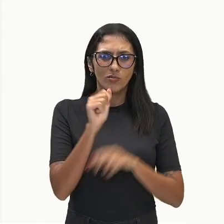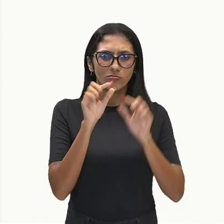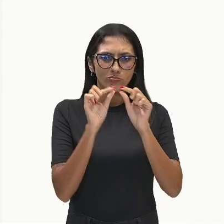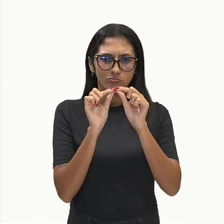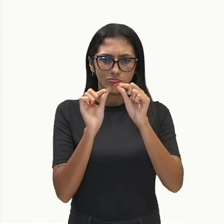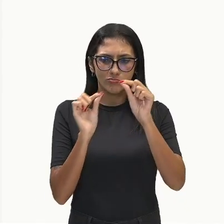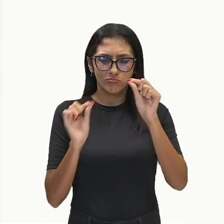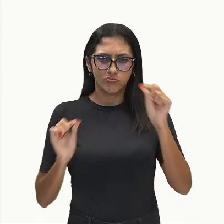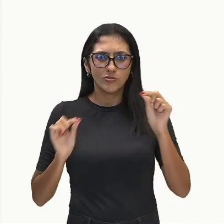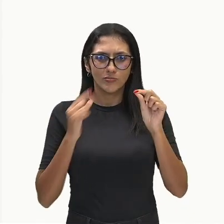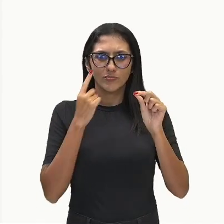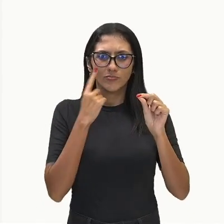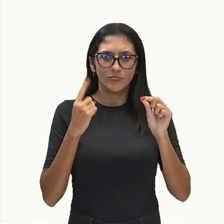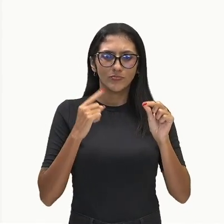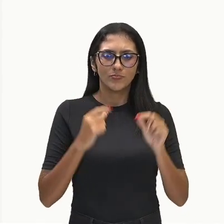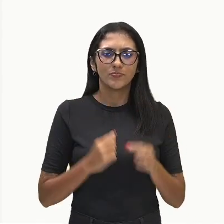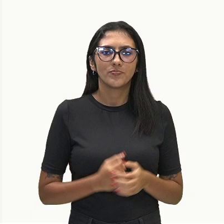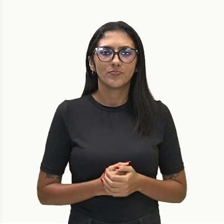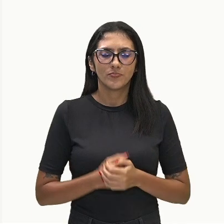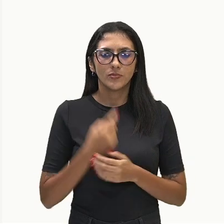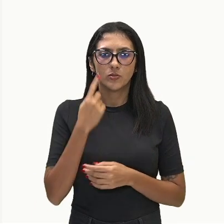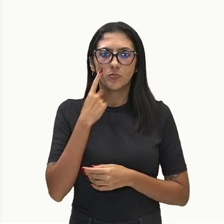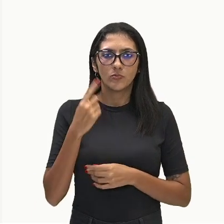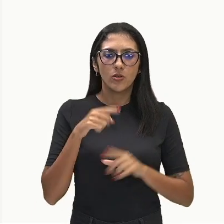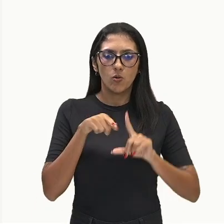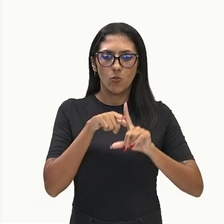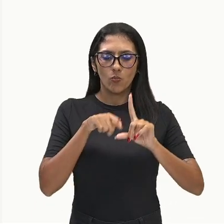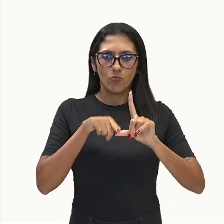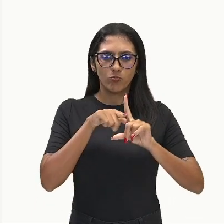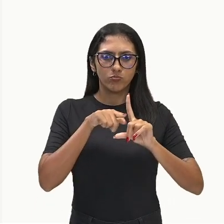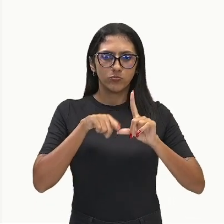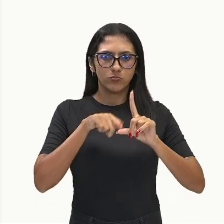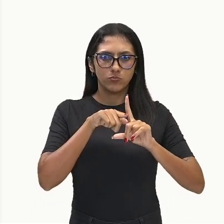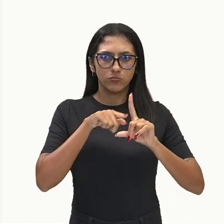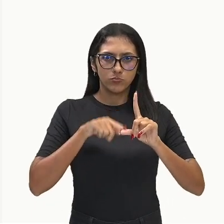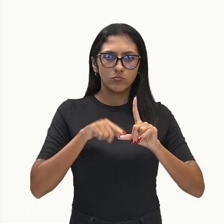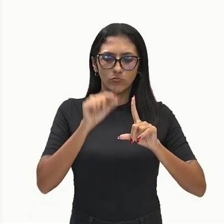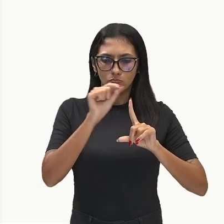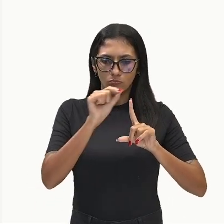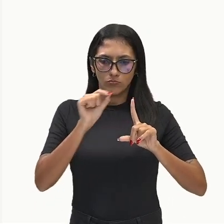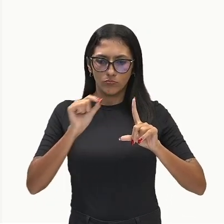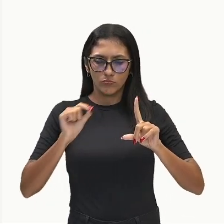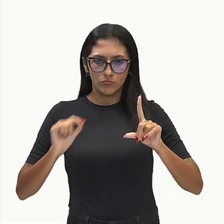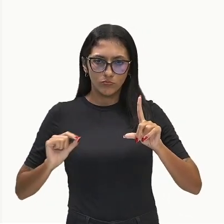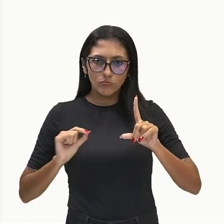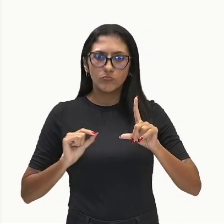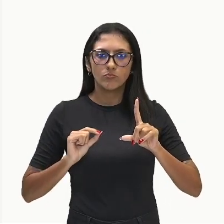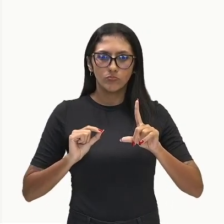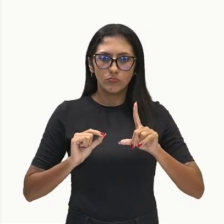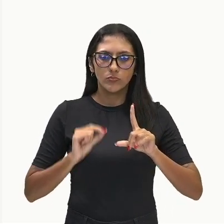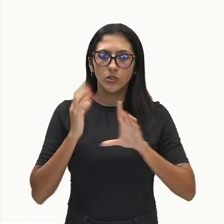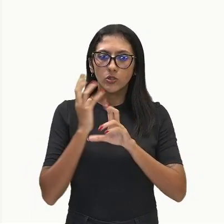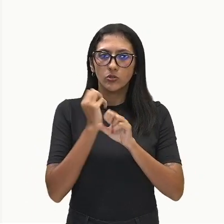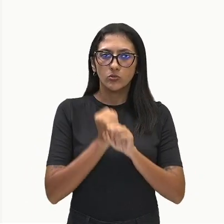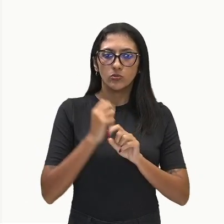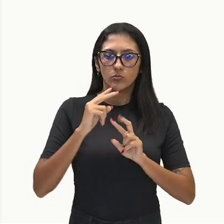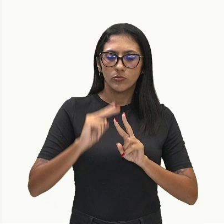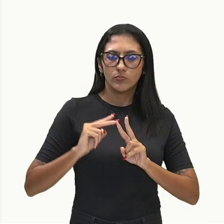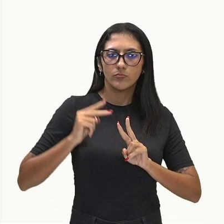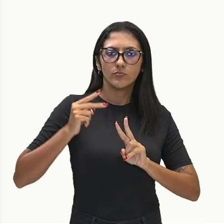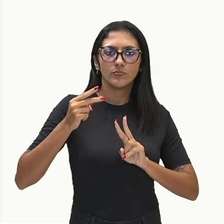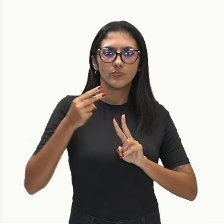triângulo retângulo, a medida que é oposta ao ângulo reto, e elevar ao quadrado, ou